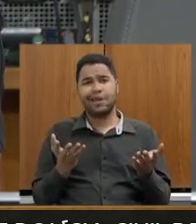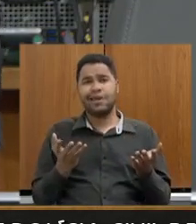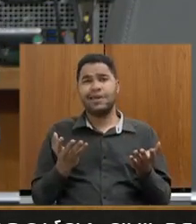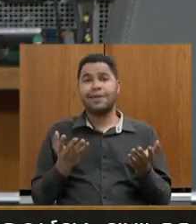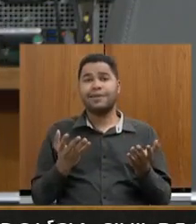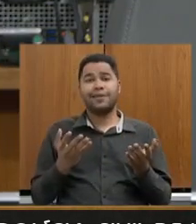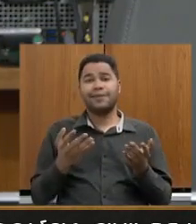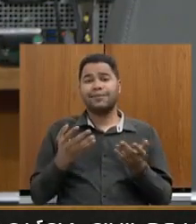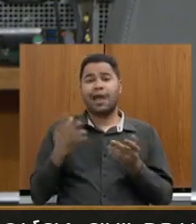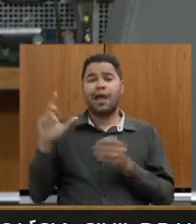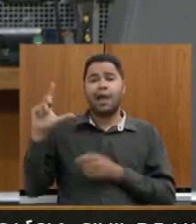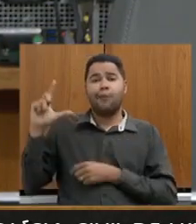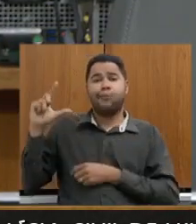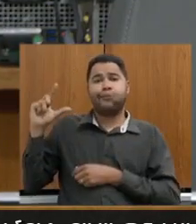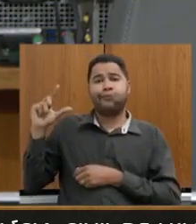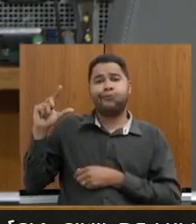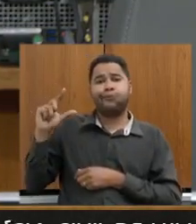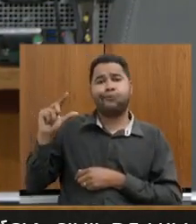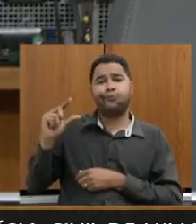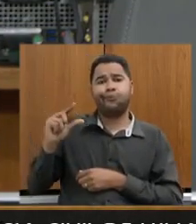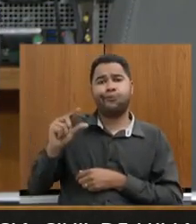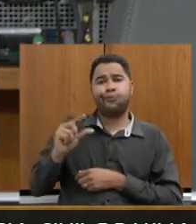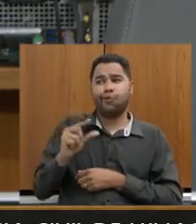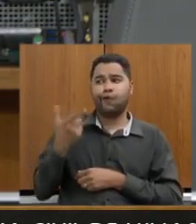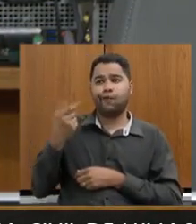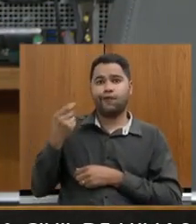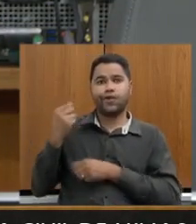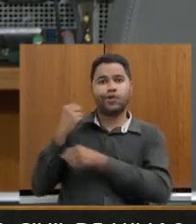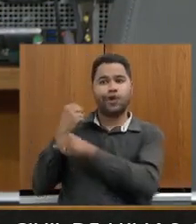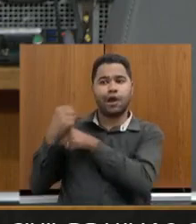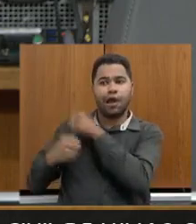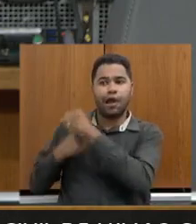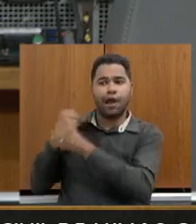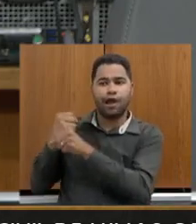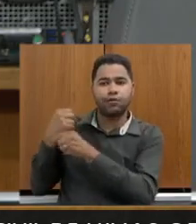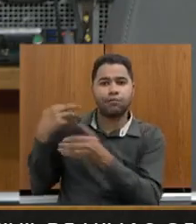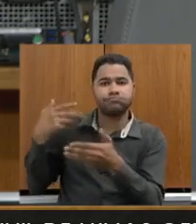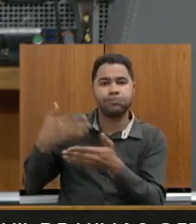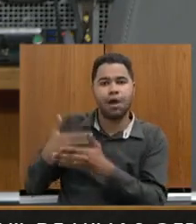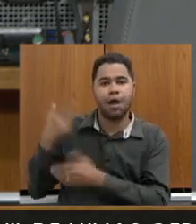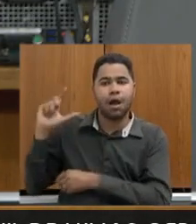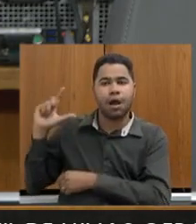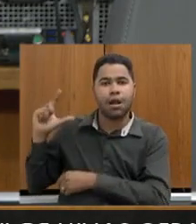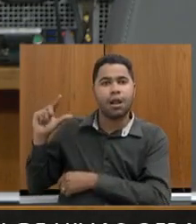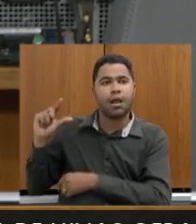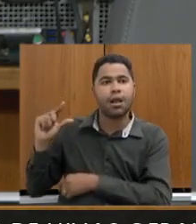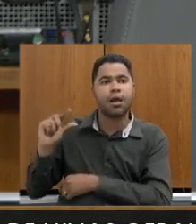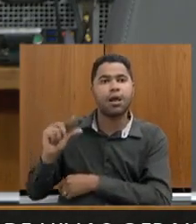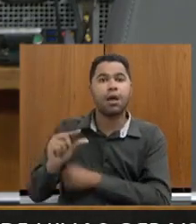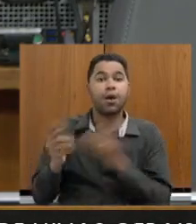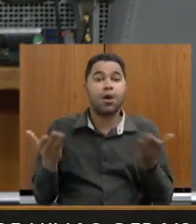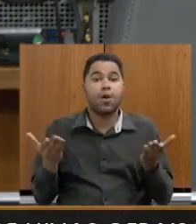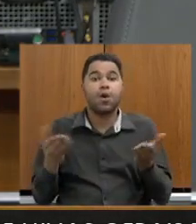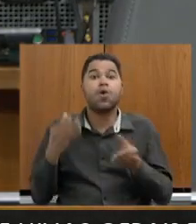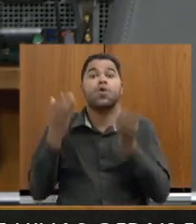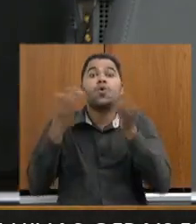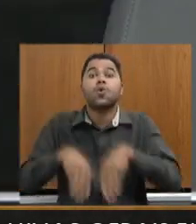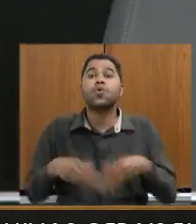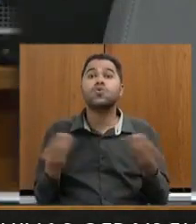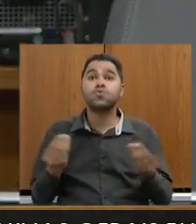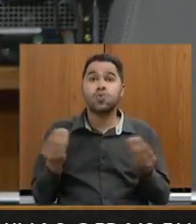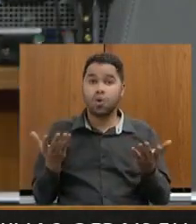há 20 anos atrás e isso é um gargalo Oi eu gostaria de sua falar se para gente como está a situação dos concursos